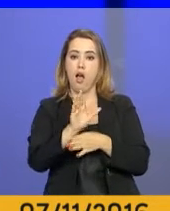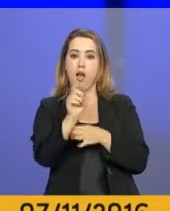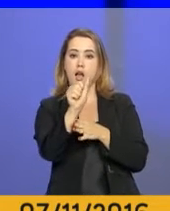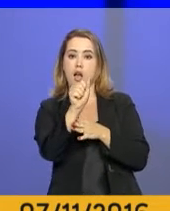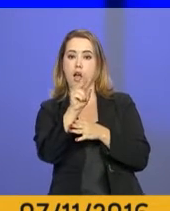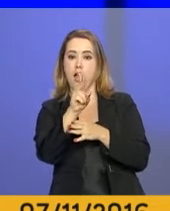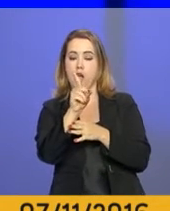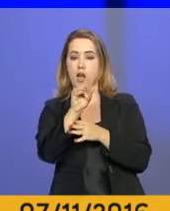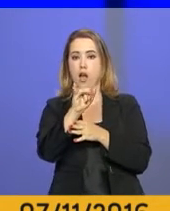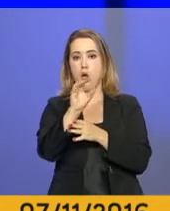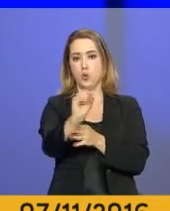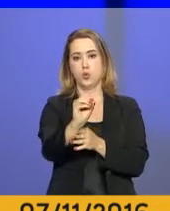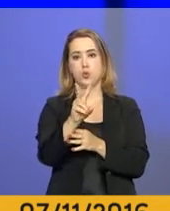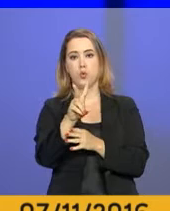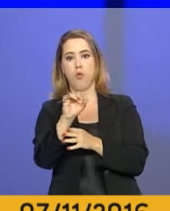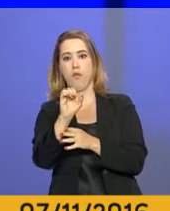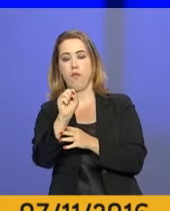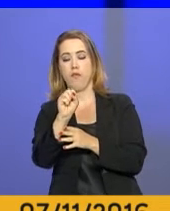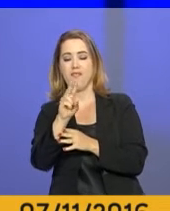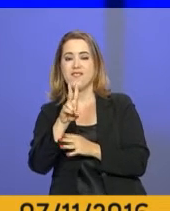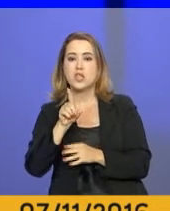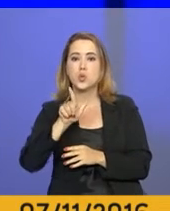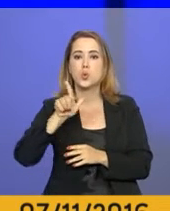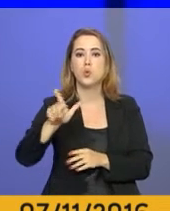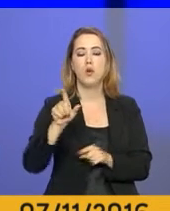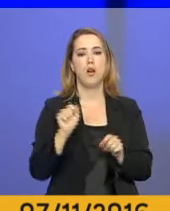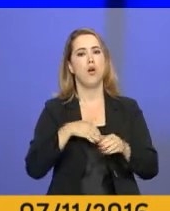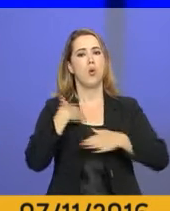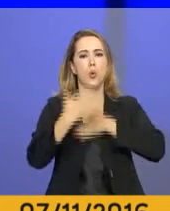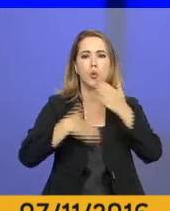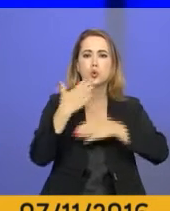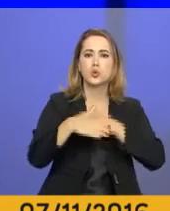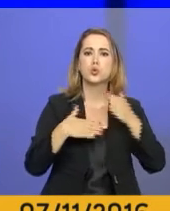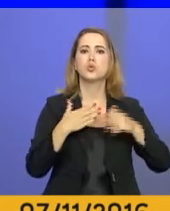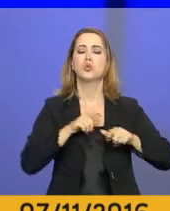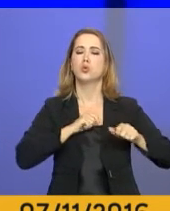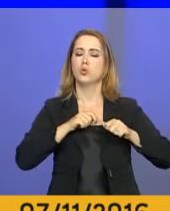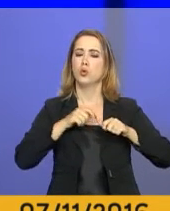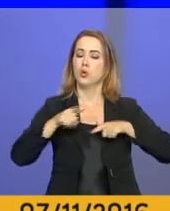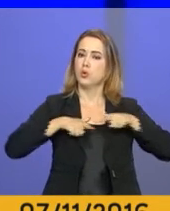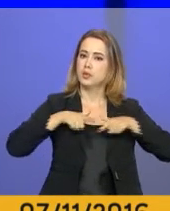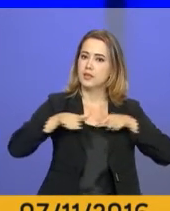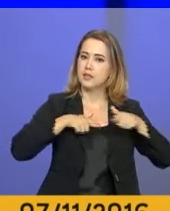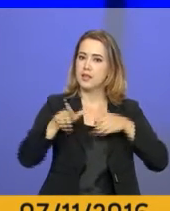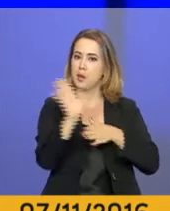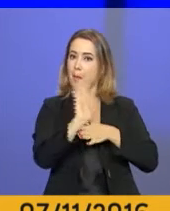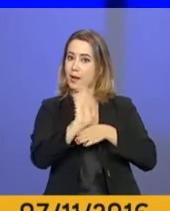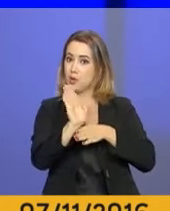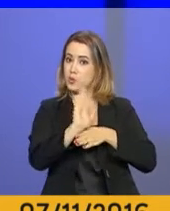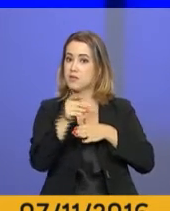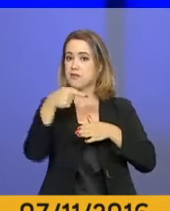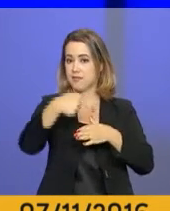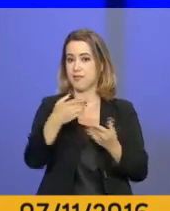garantindo que nossa produção siga seu caminho de sucesso portanto